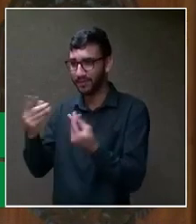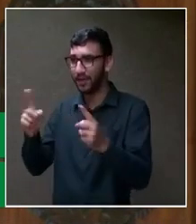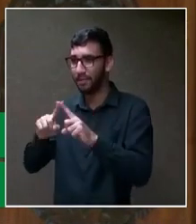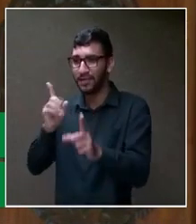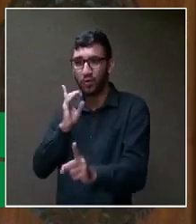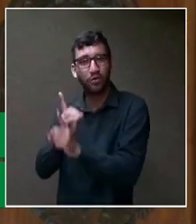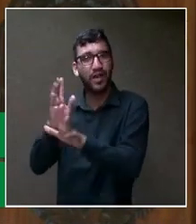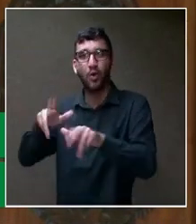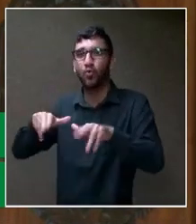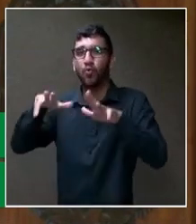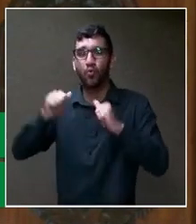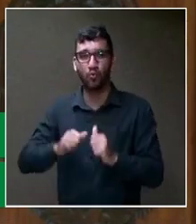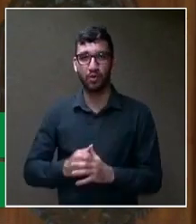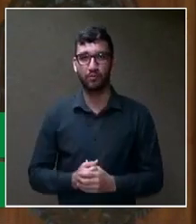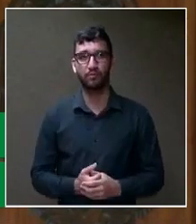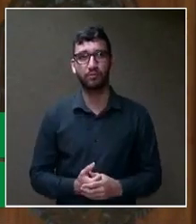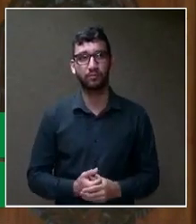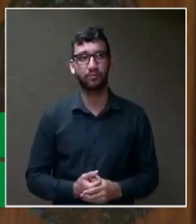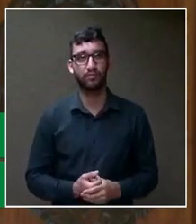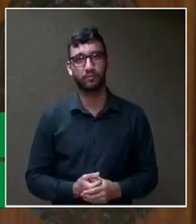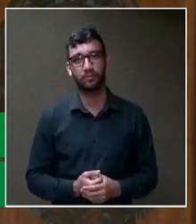Sério?